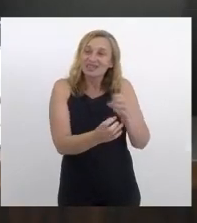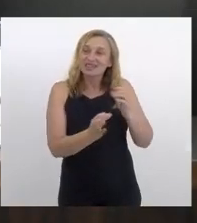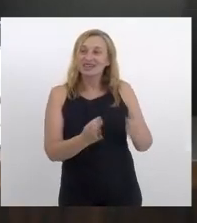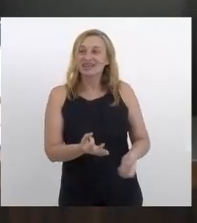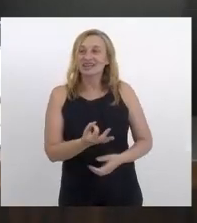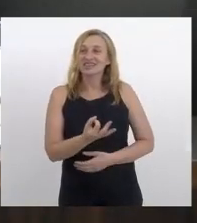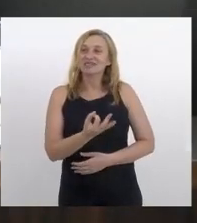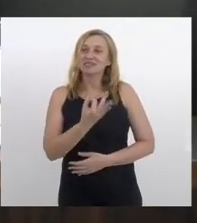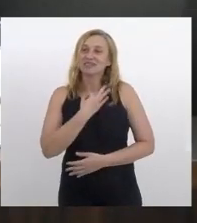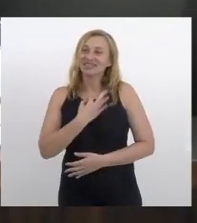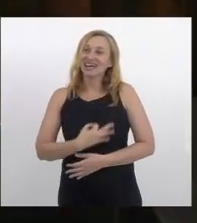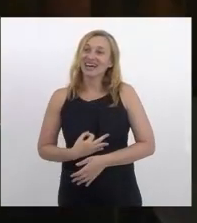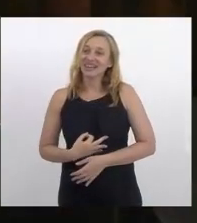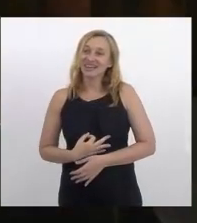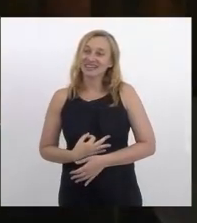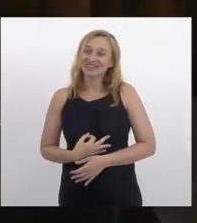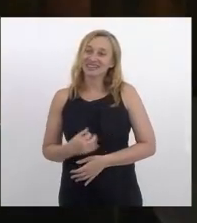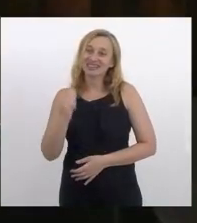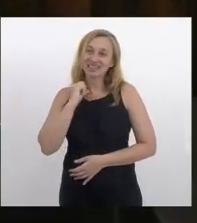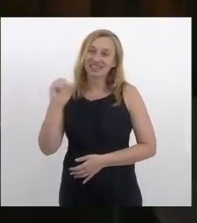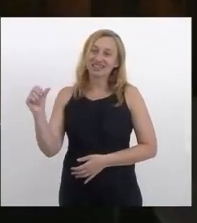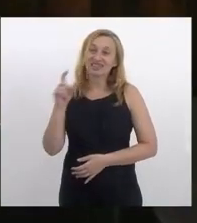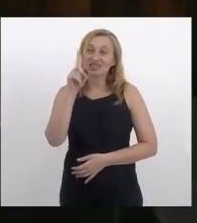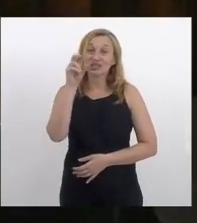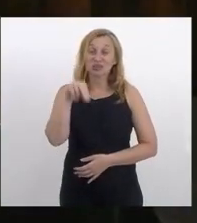Arani foi